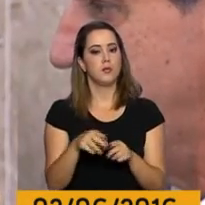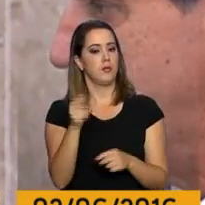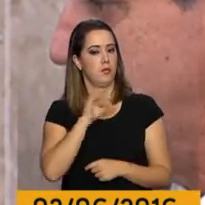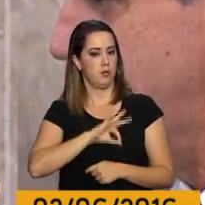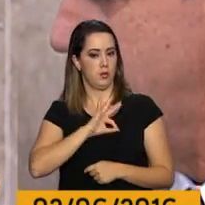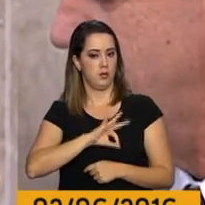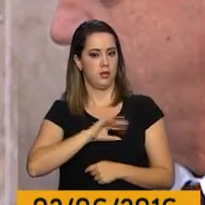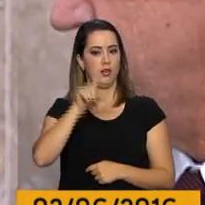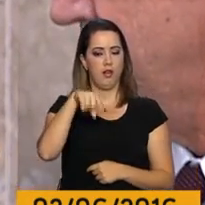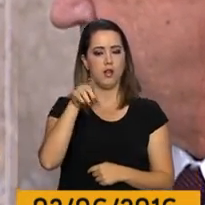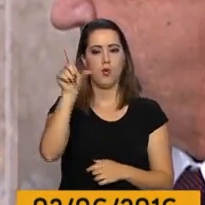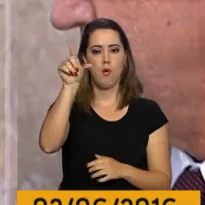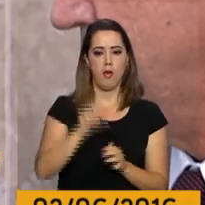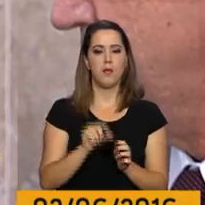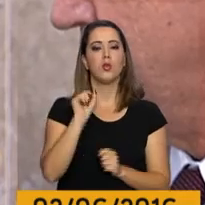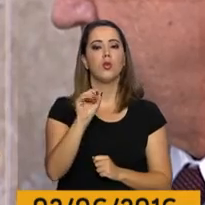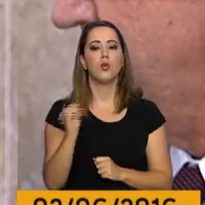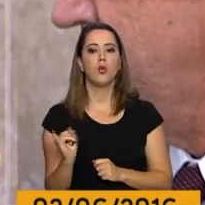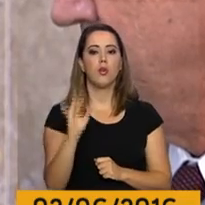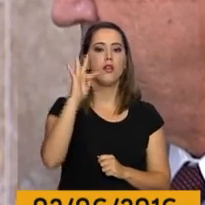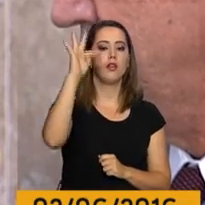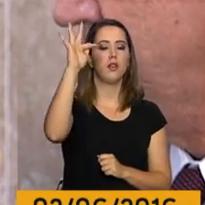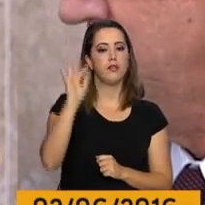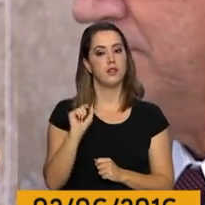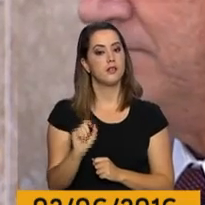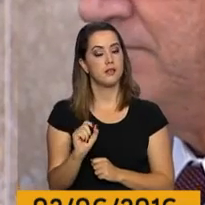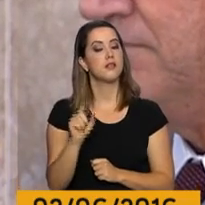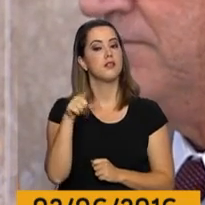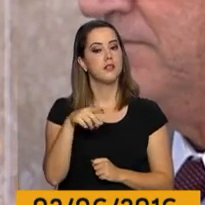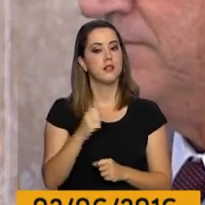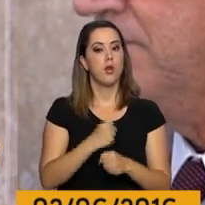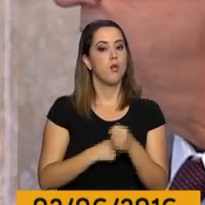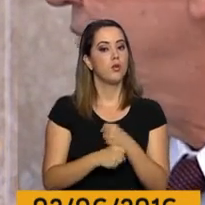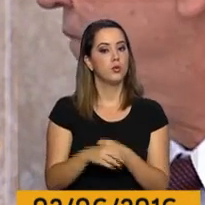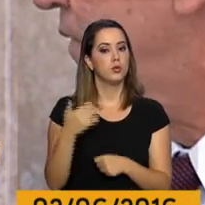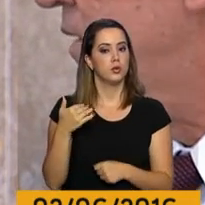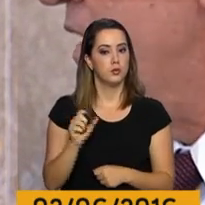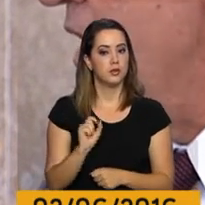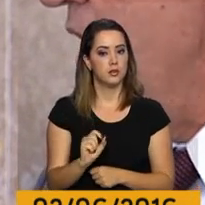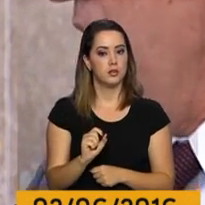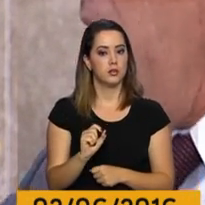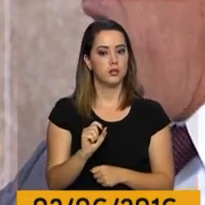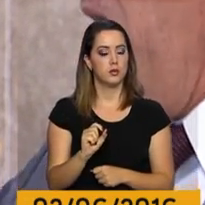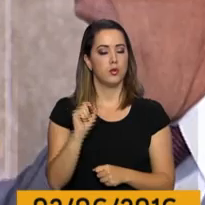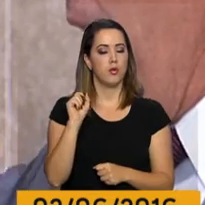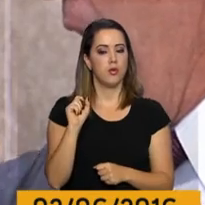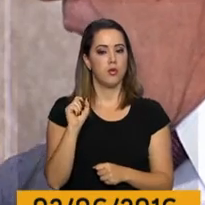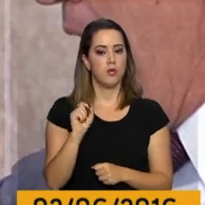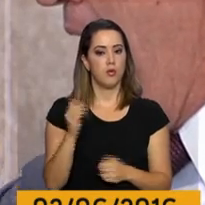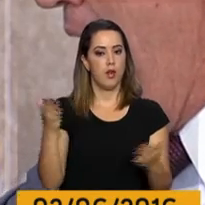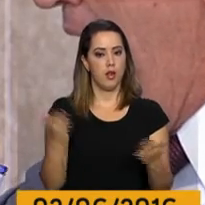inflação estimada. Eu acho, o senhor está falando só de 2016, desse impacto de 2,5%, porque o reajuste é